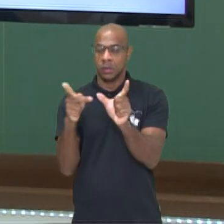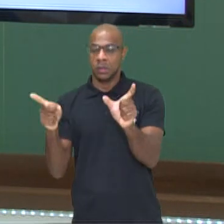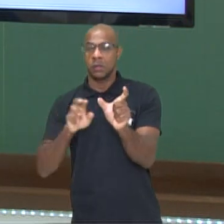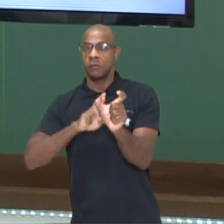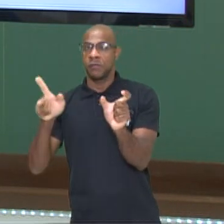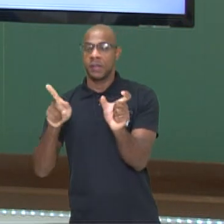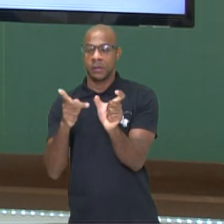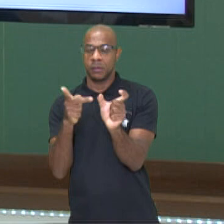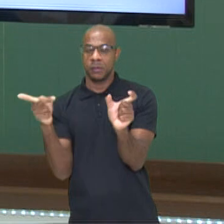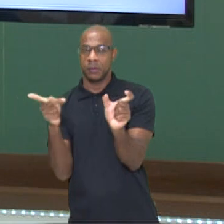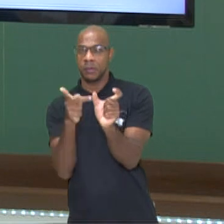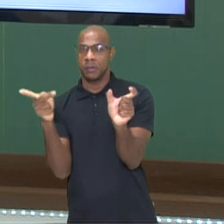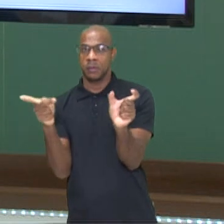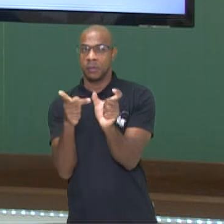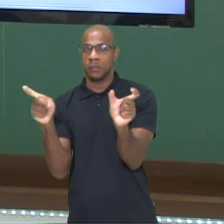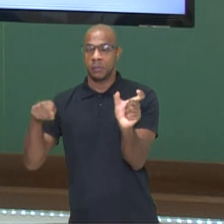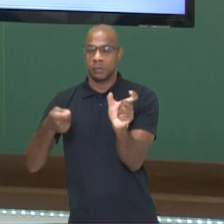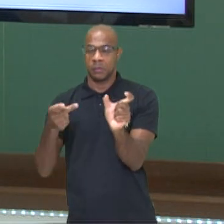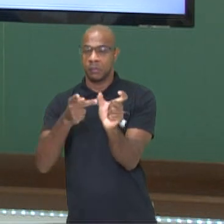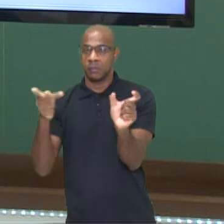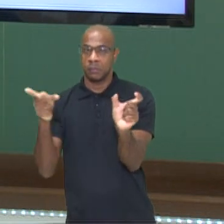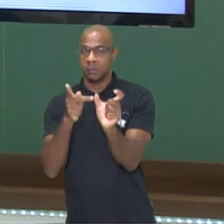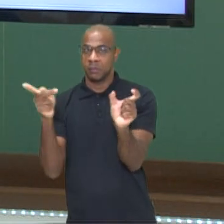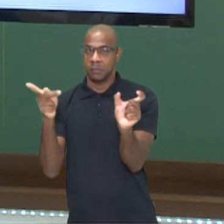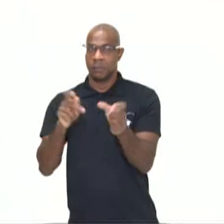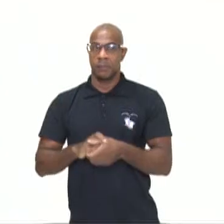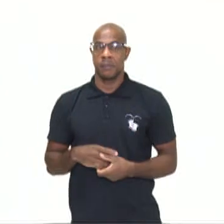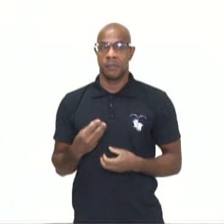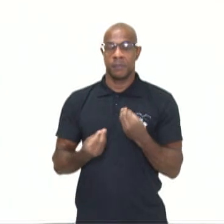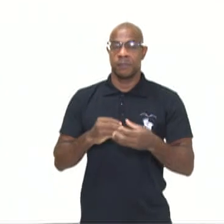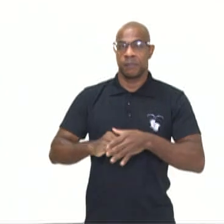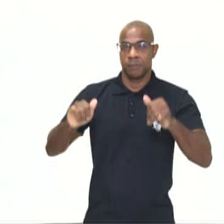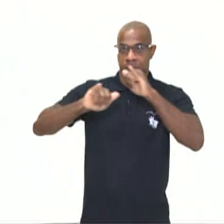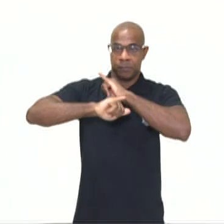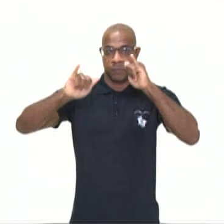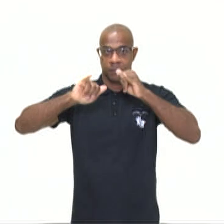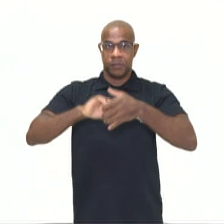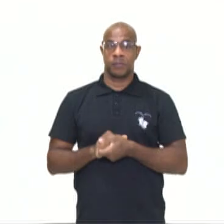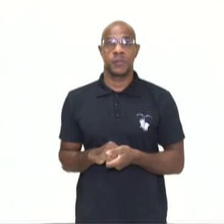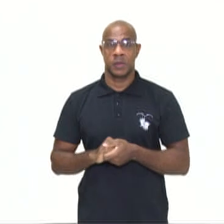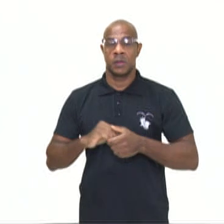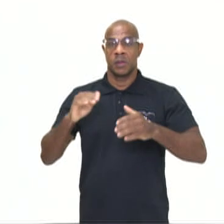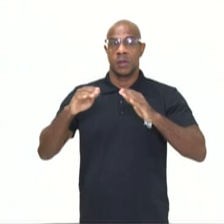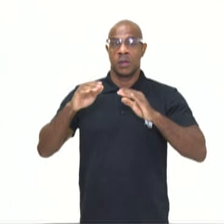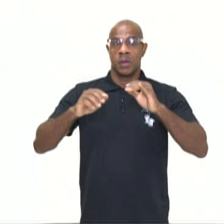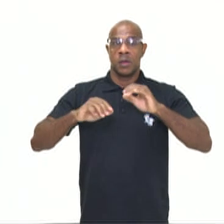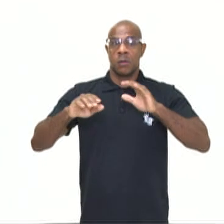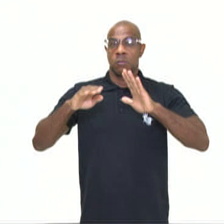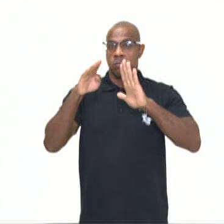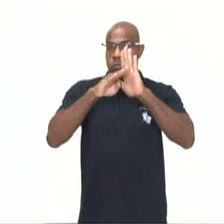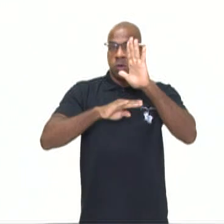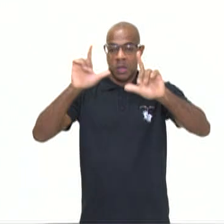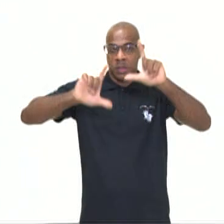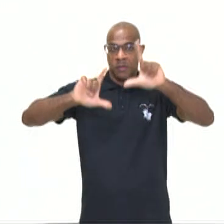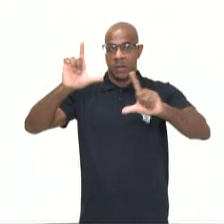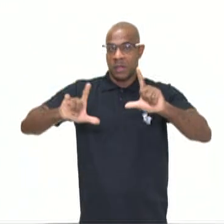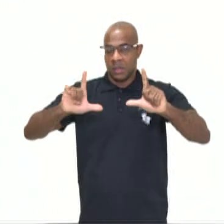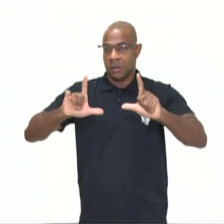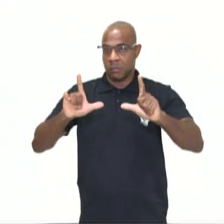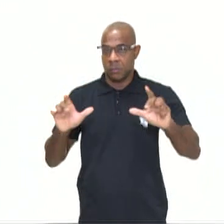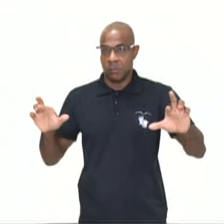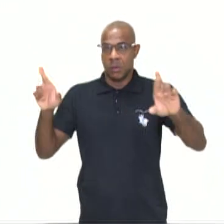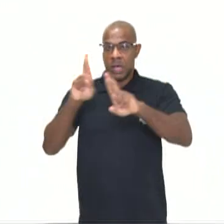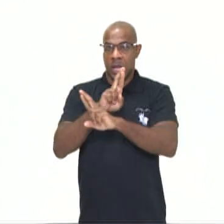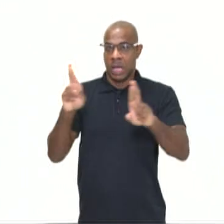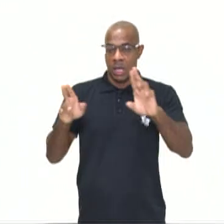Vamos analisar esses predicados. A manchete: programas na TV relacionados à saúde ampliam o